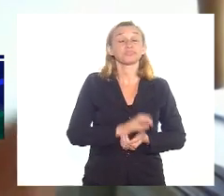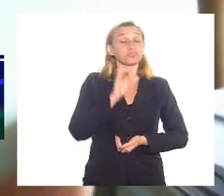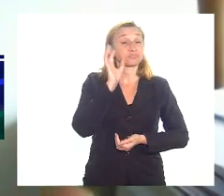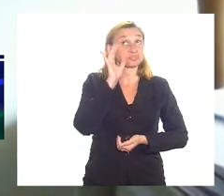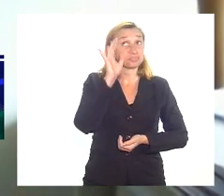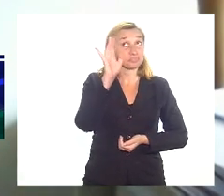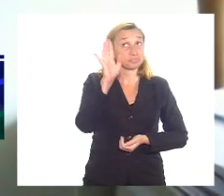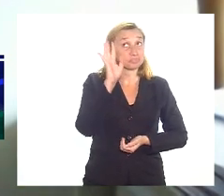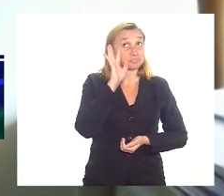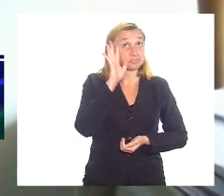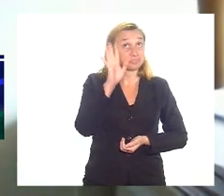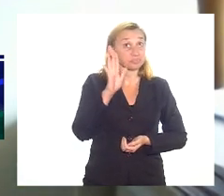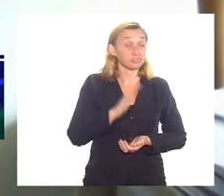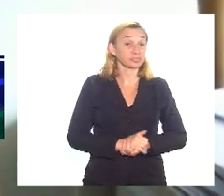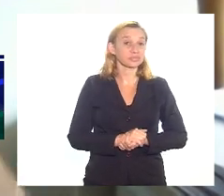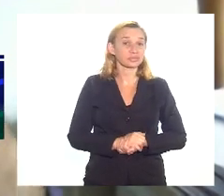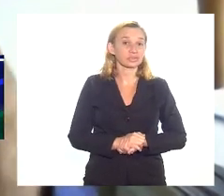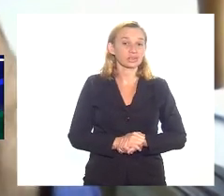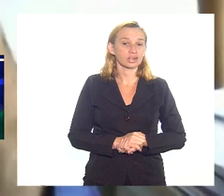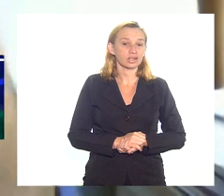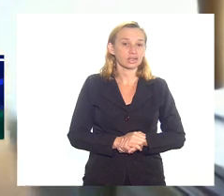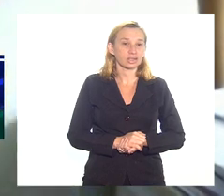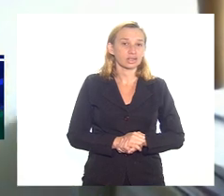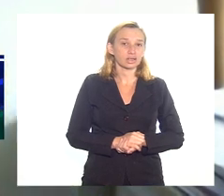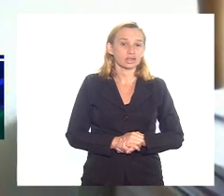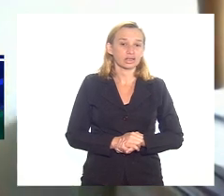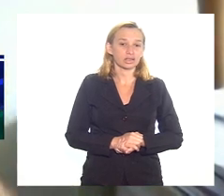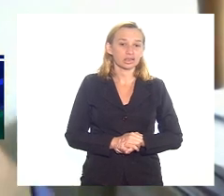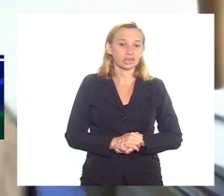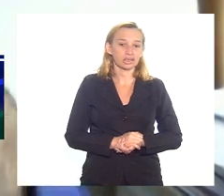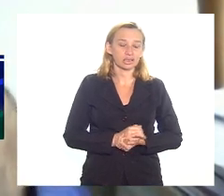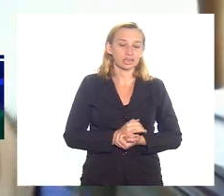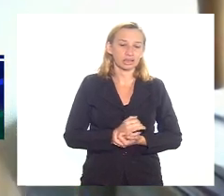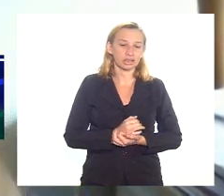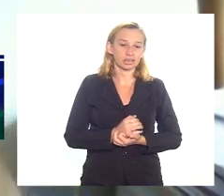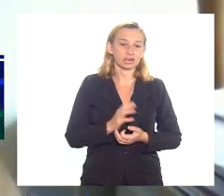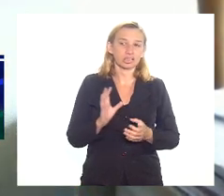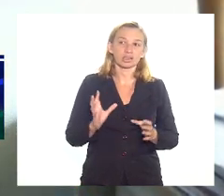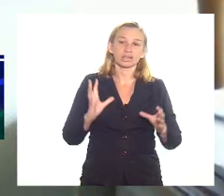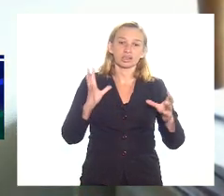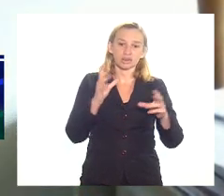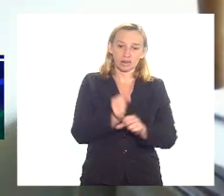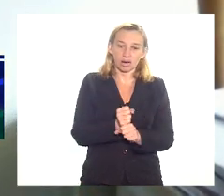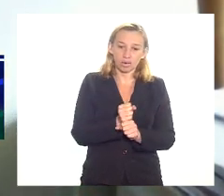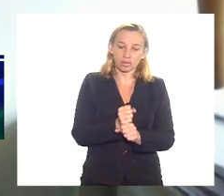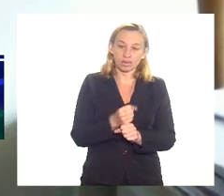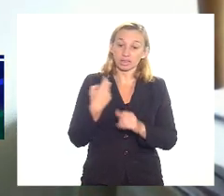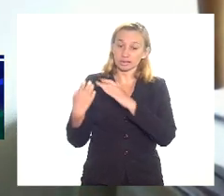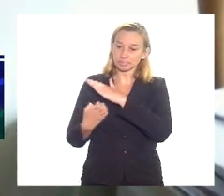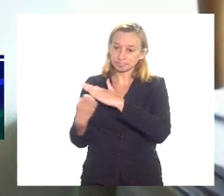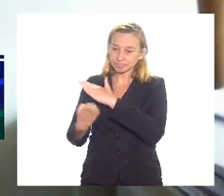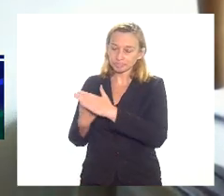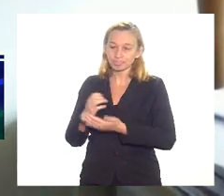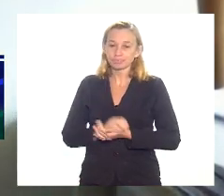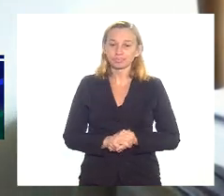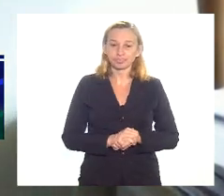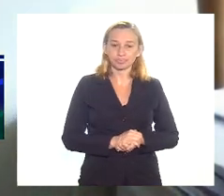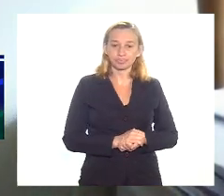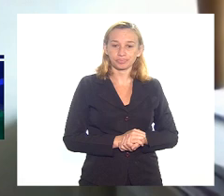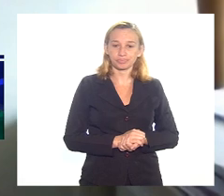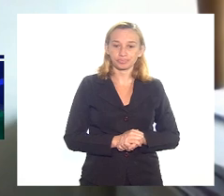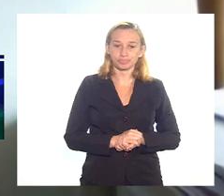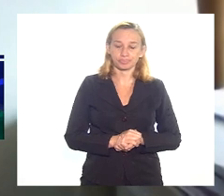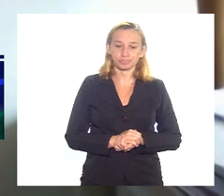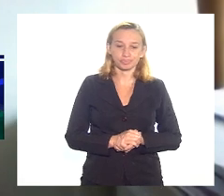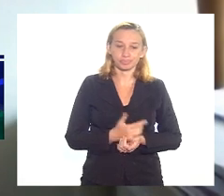Imagine que, no cálculo de viabilidade feito pelas concessionárias, não se dê